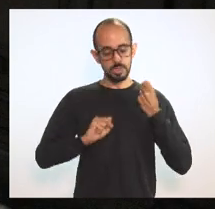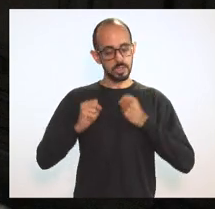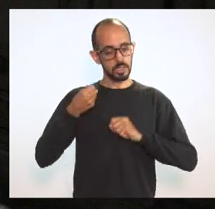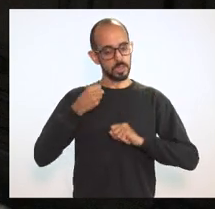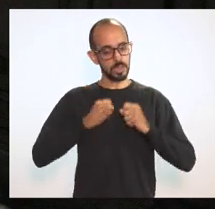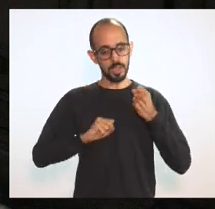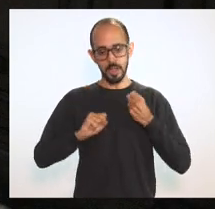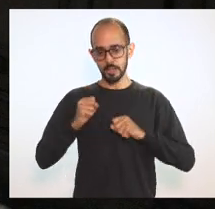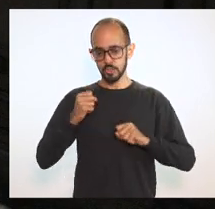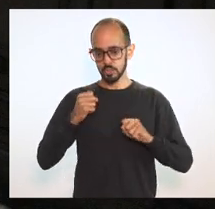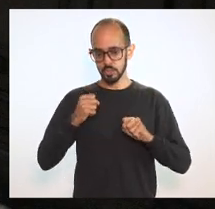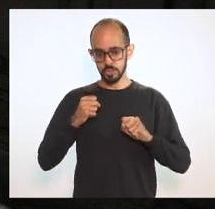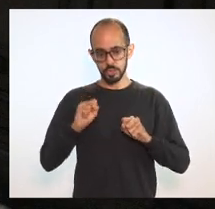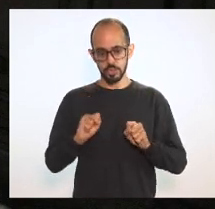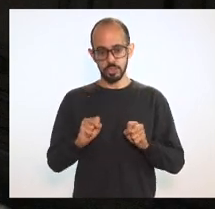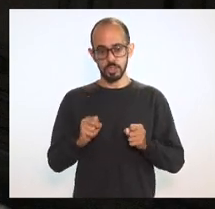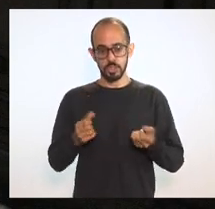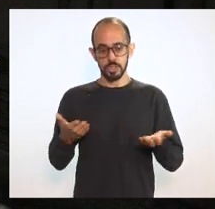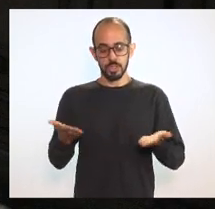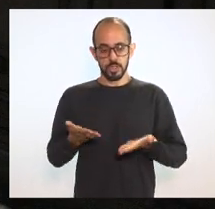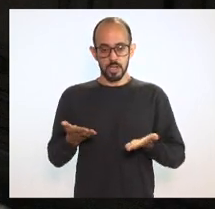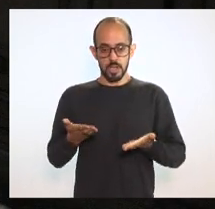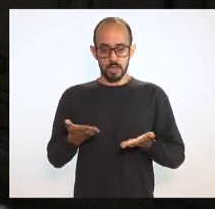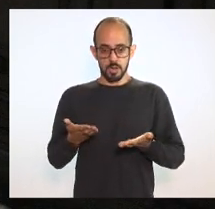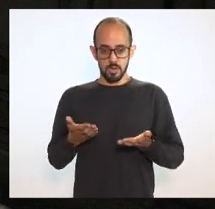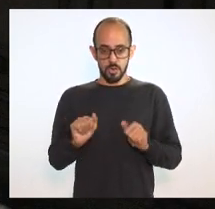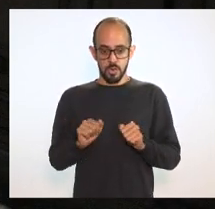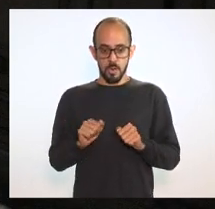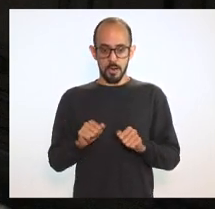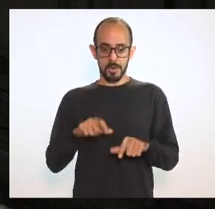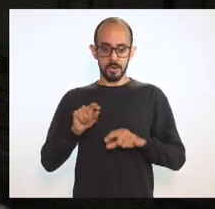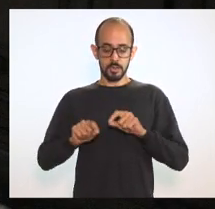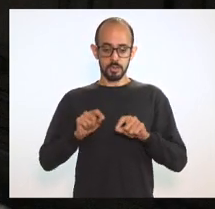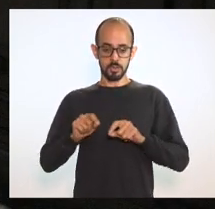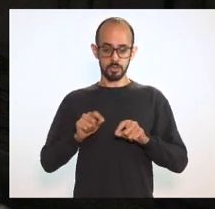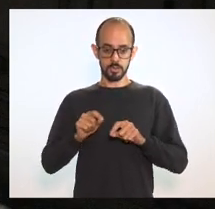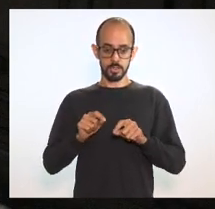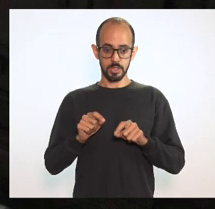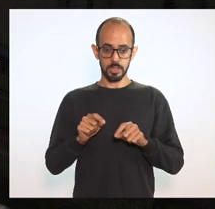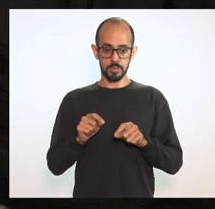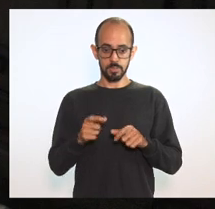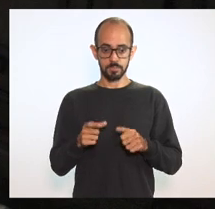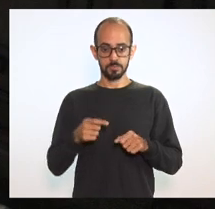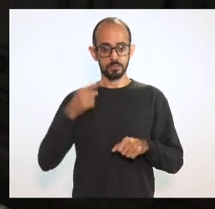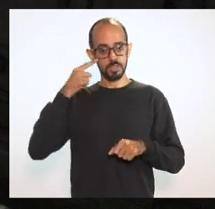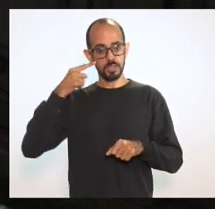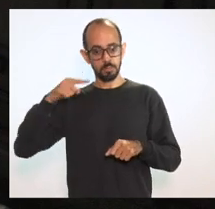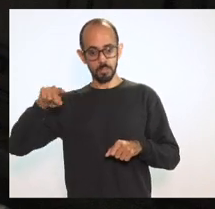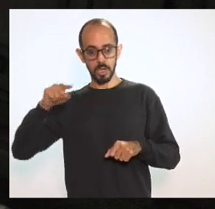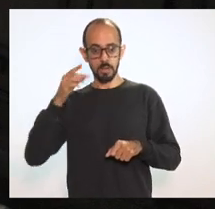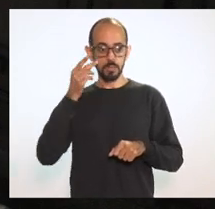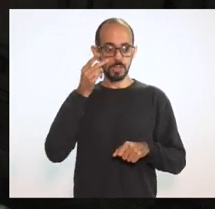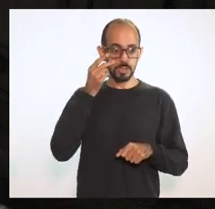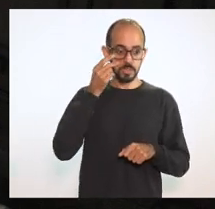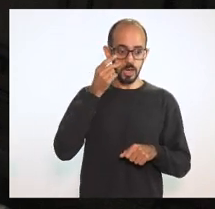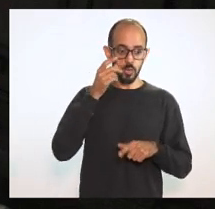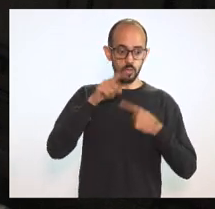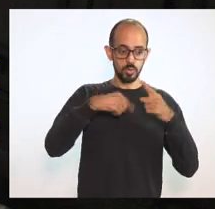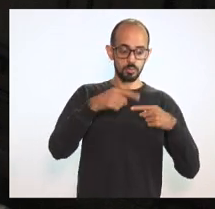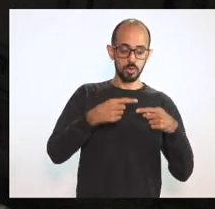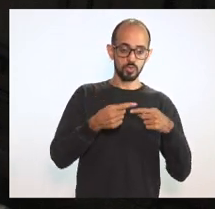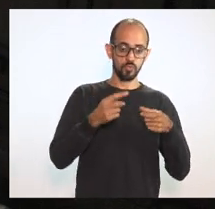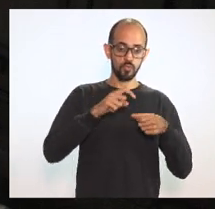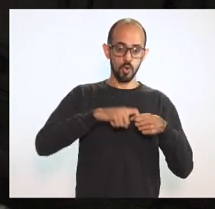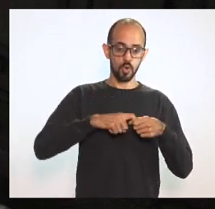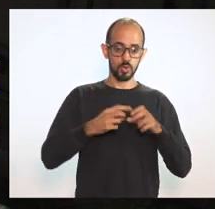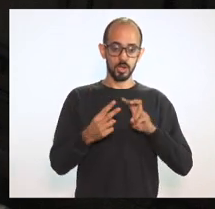e que agora está tendo aula, uma semana assim presencial, outra semana remota.